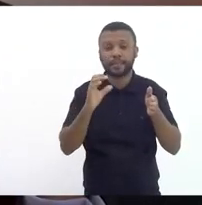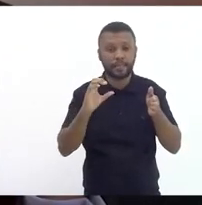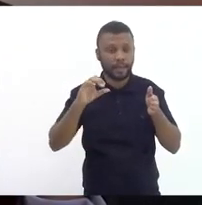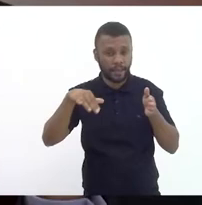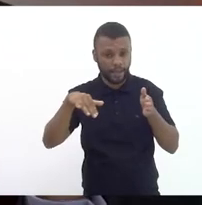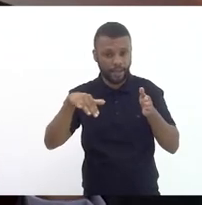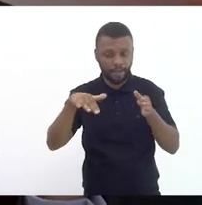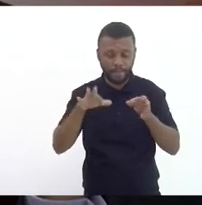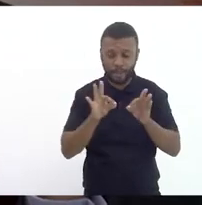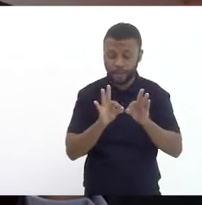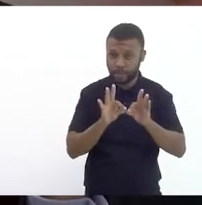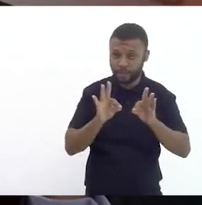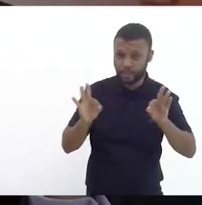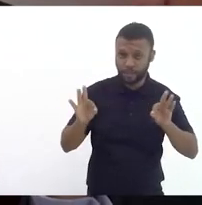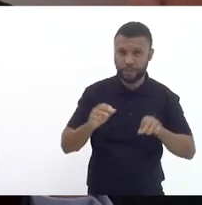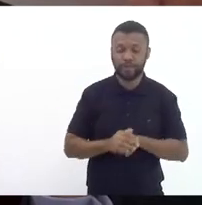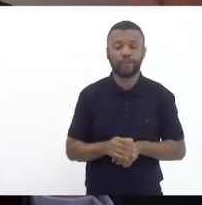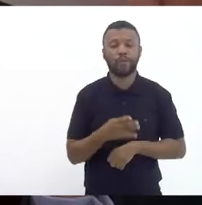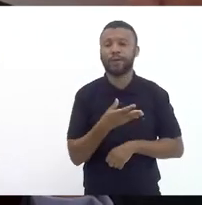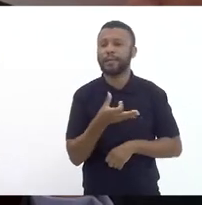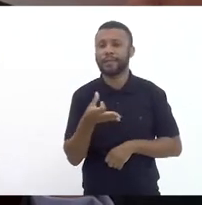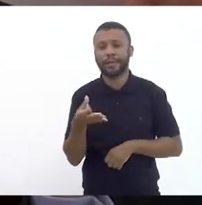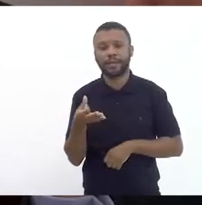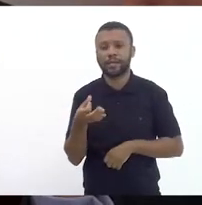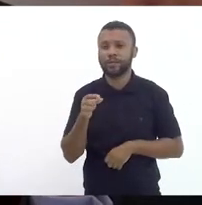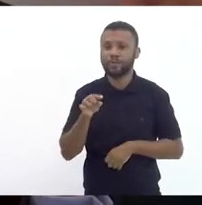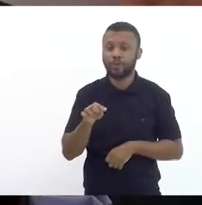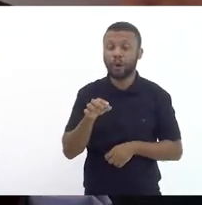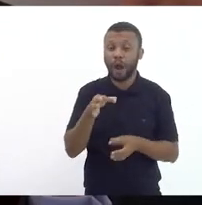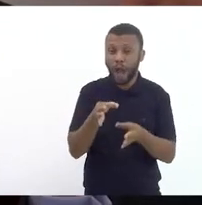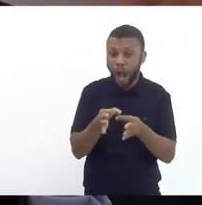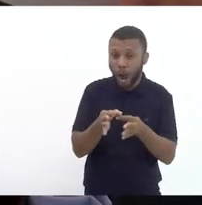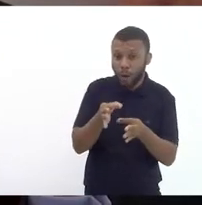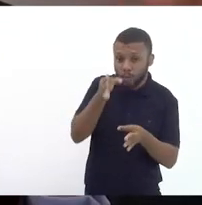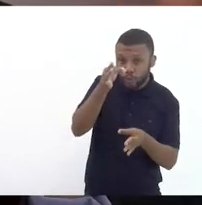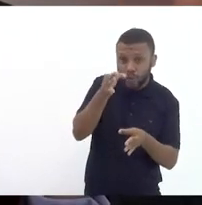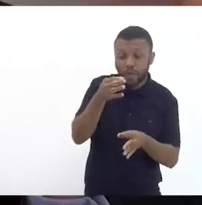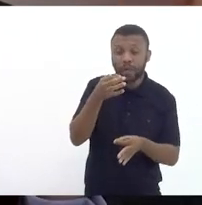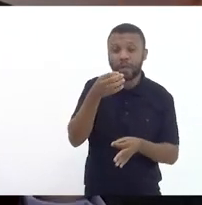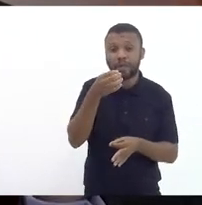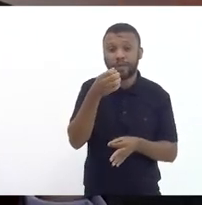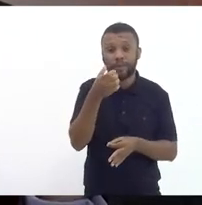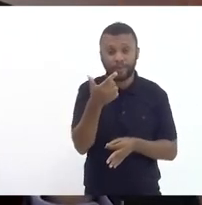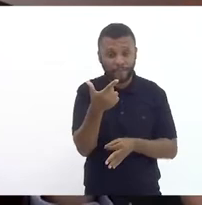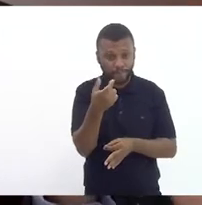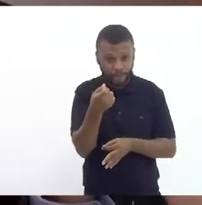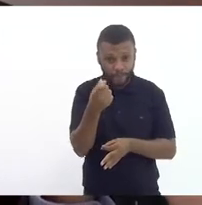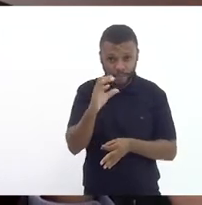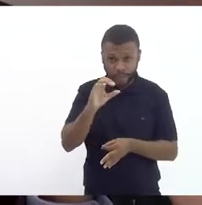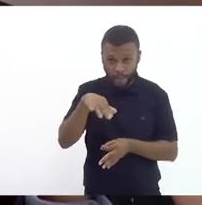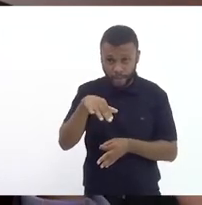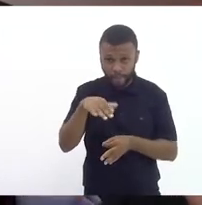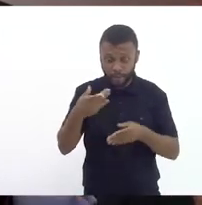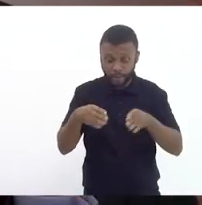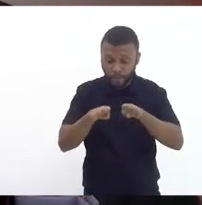E 46 com altura maior que 8 centímetros. Isso nas plataformas em curva.